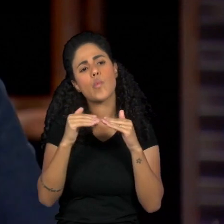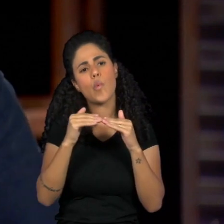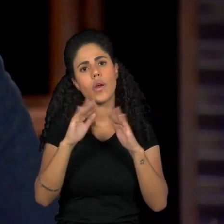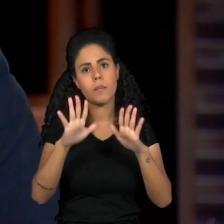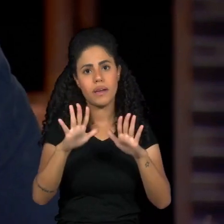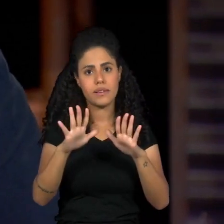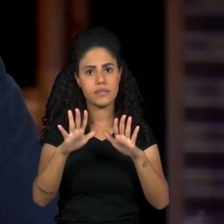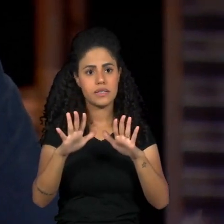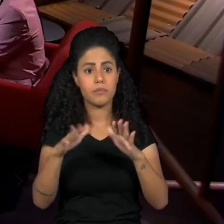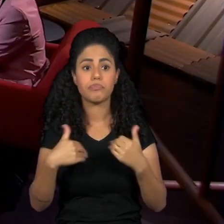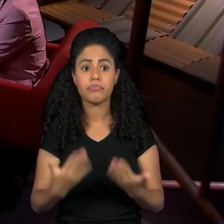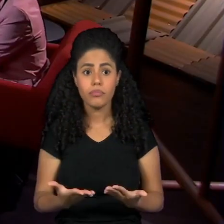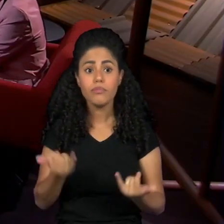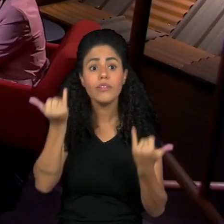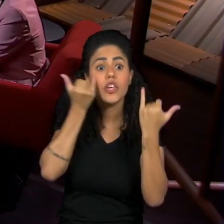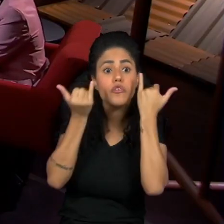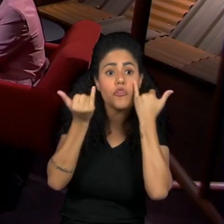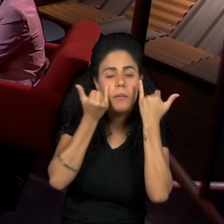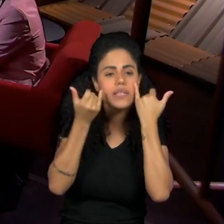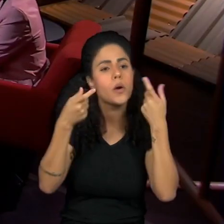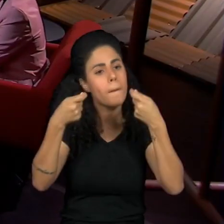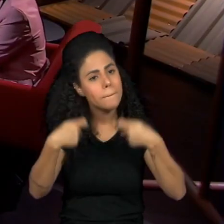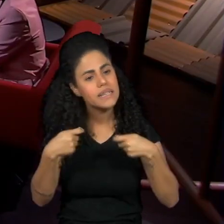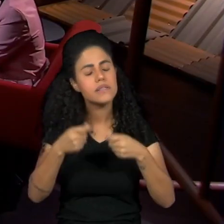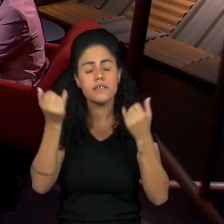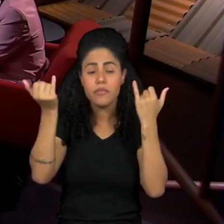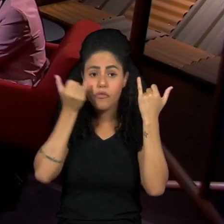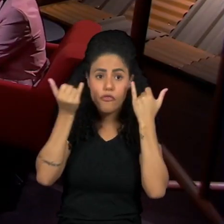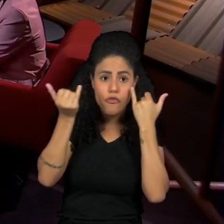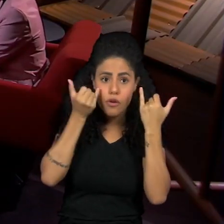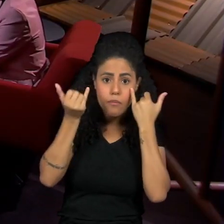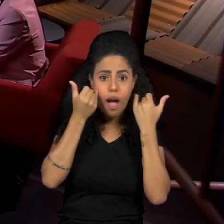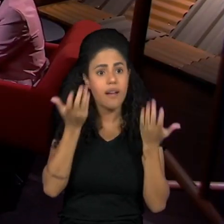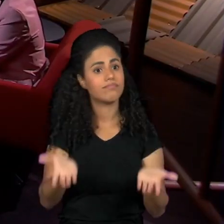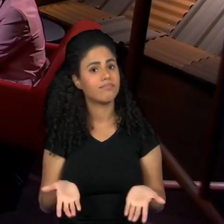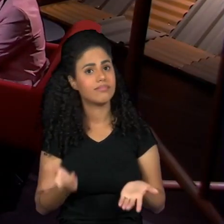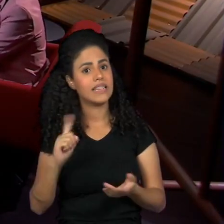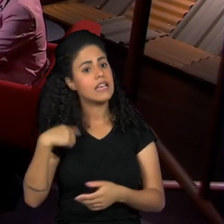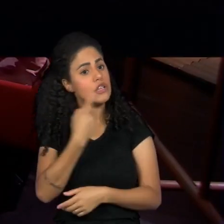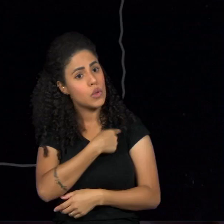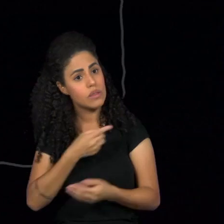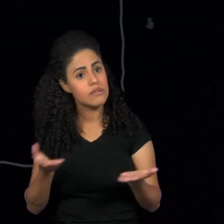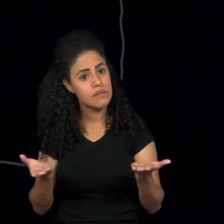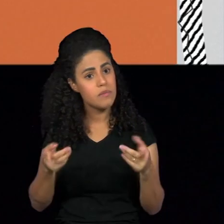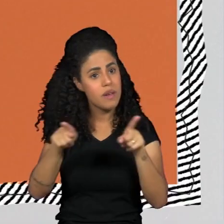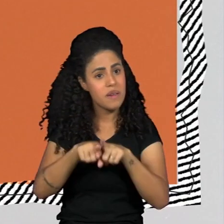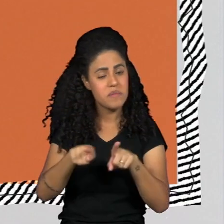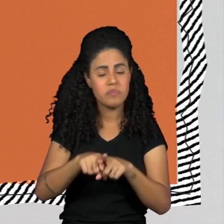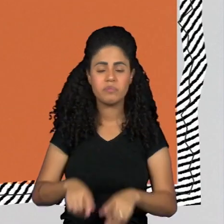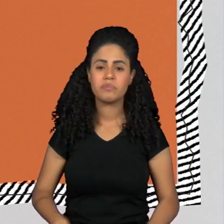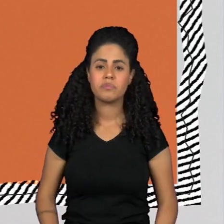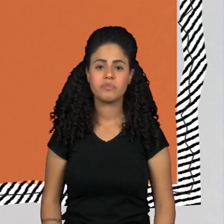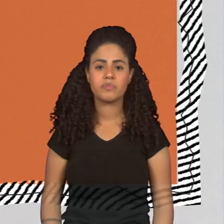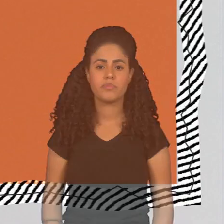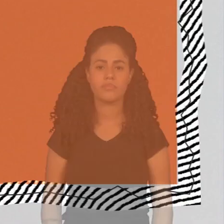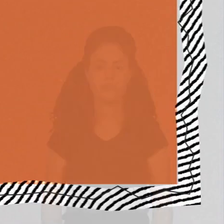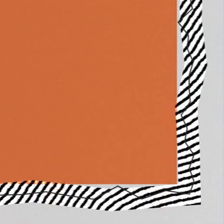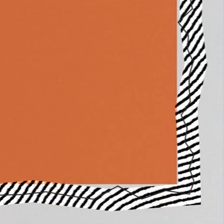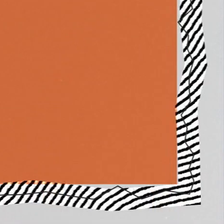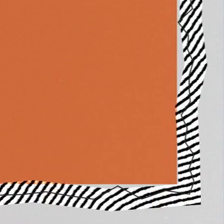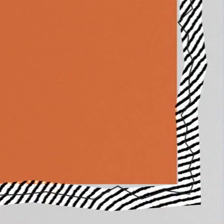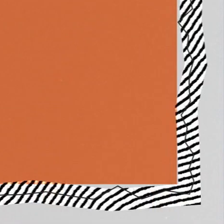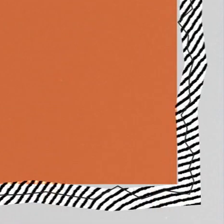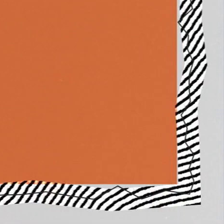vacina é informação, é o que você está fazendo Exato. e é o que eu espero que a gente esteja fazendo aqui. Exato. Hello, I'm